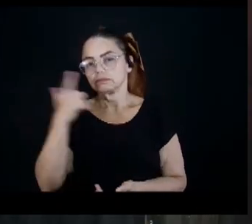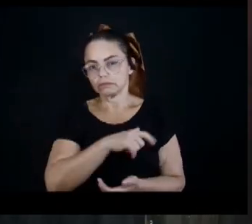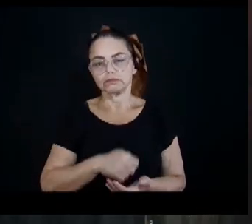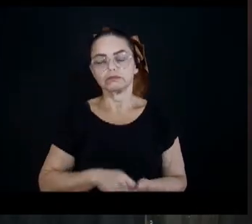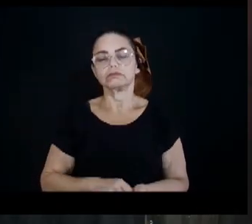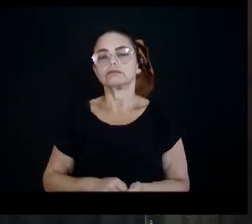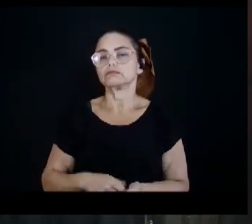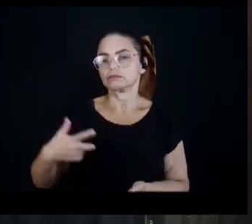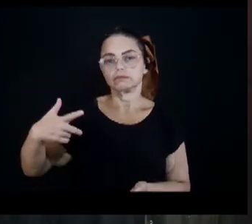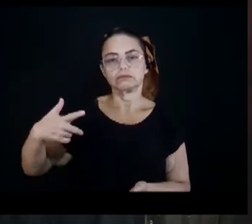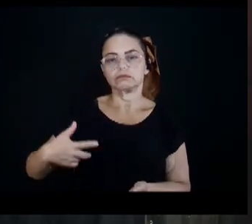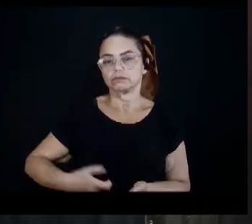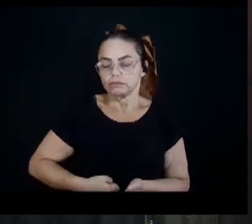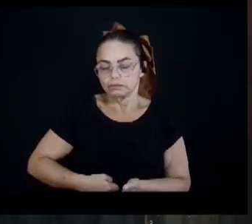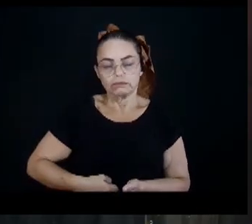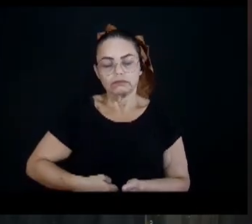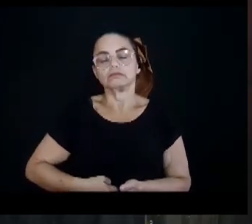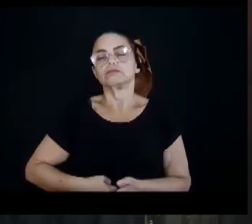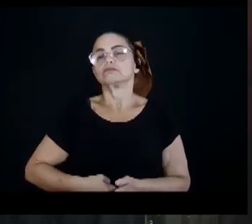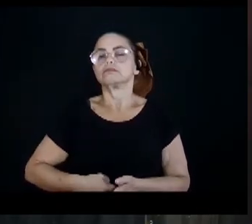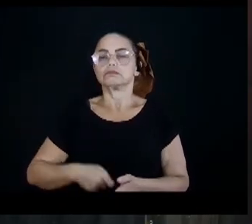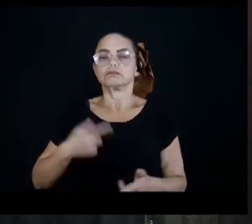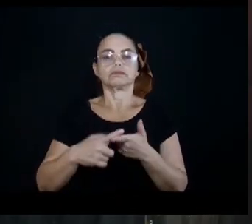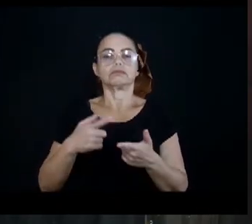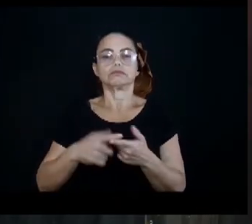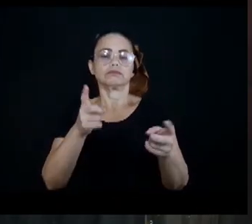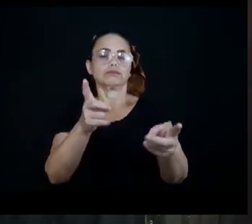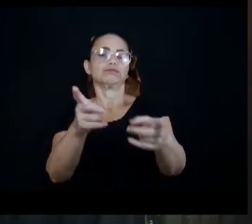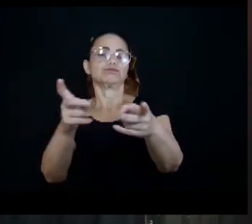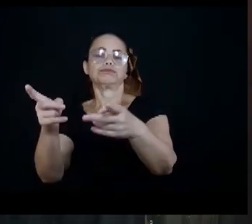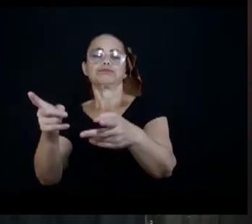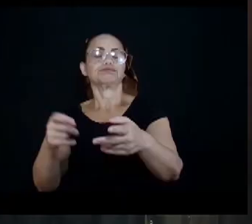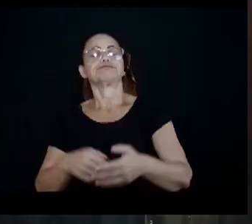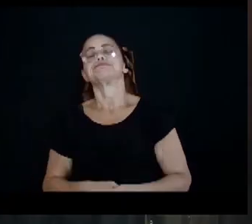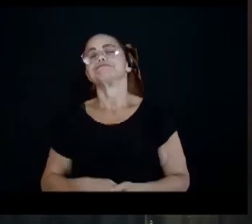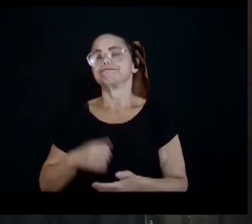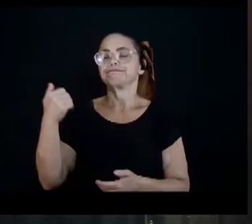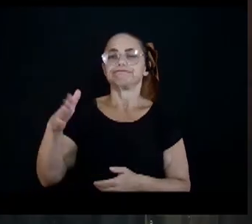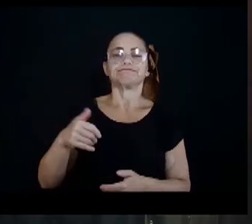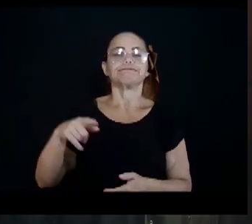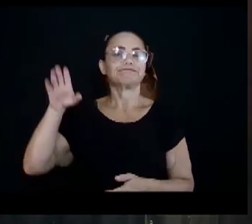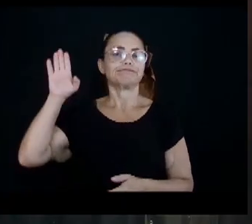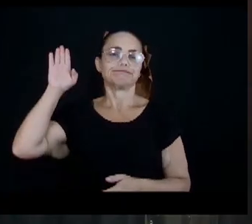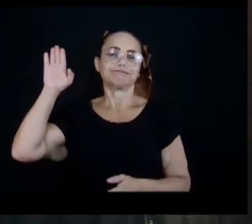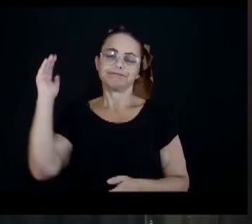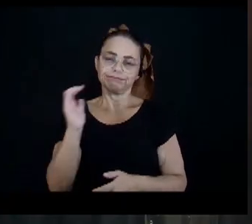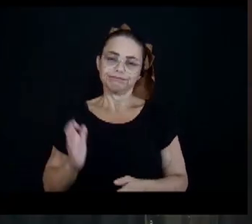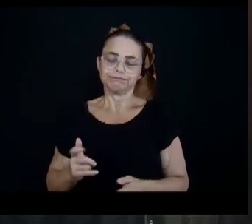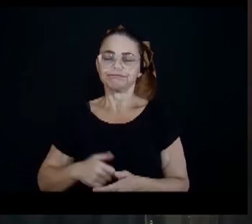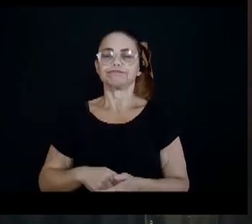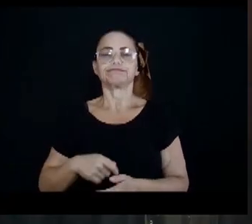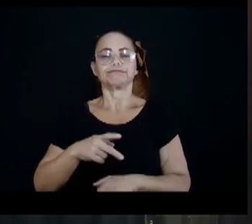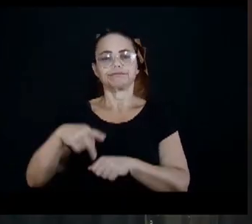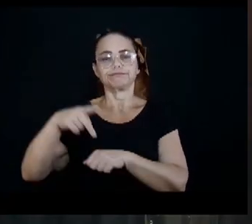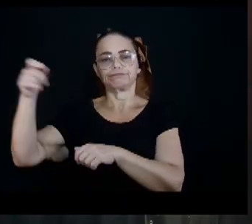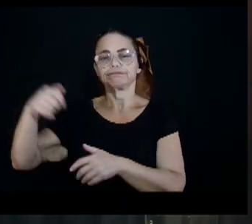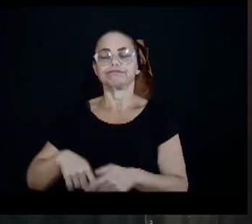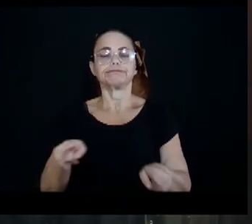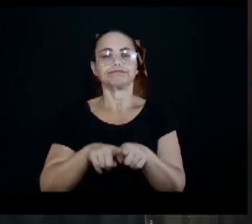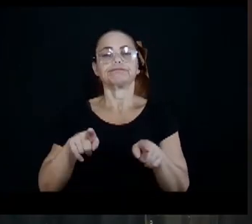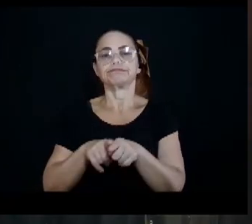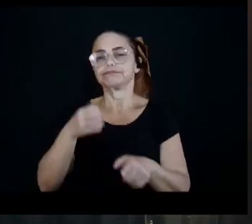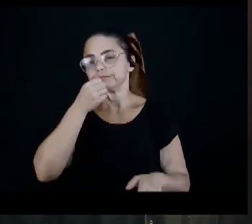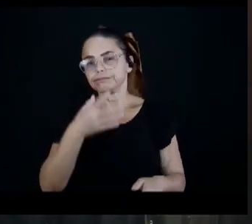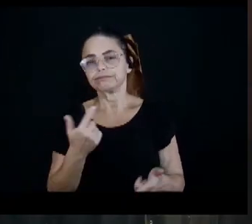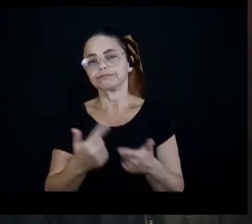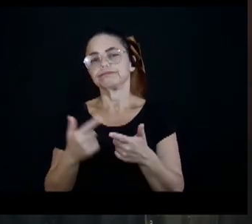forma, porque existe uma venda paralela fora do Brasil, enfim, que também são muito boas, porque o